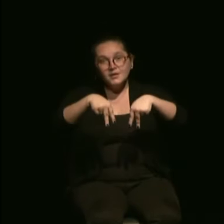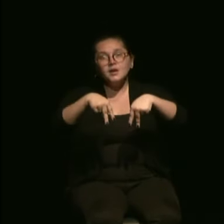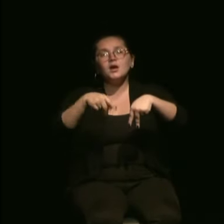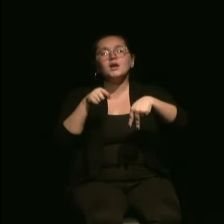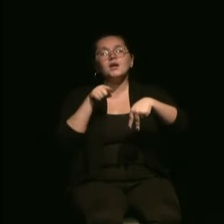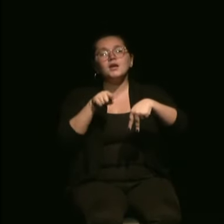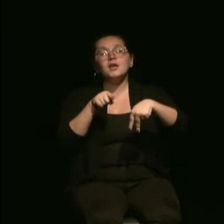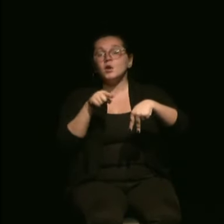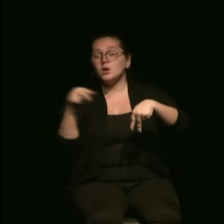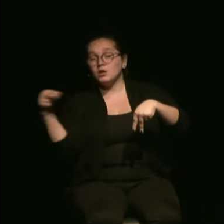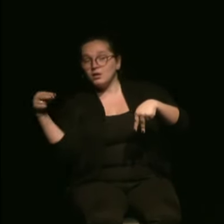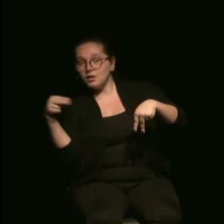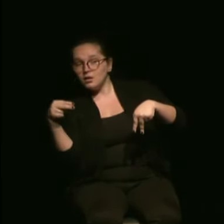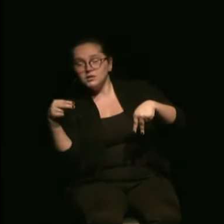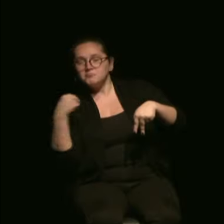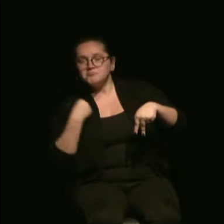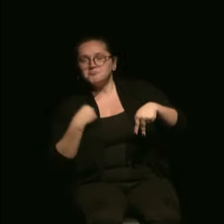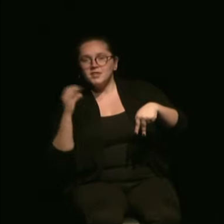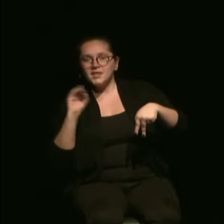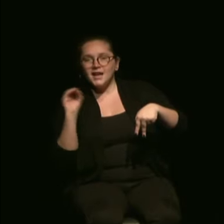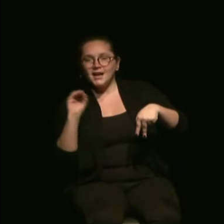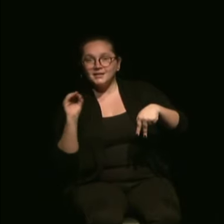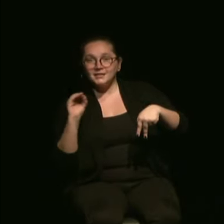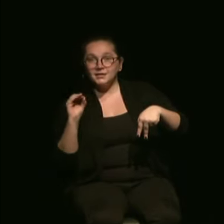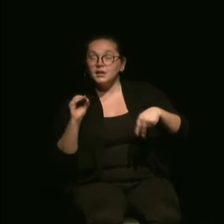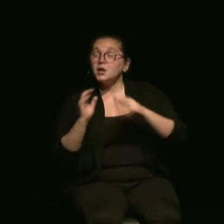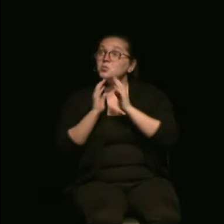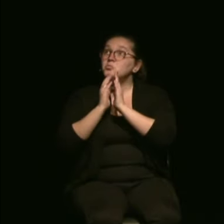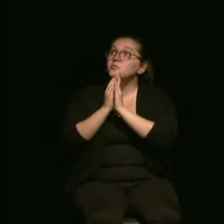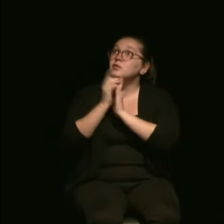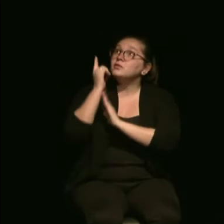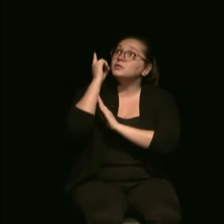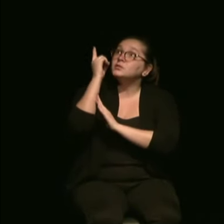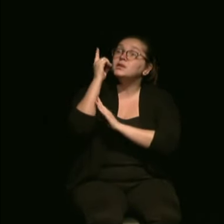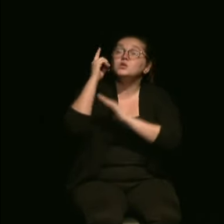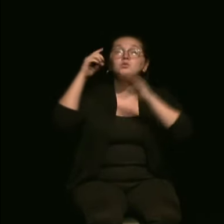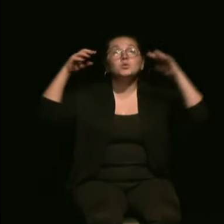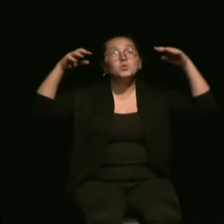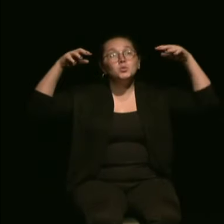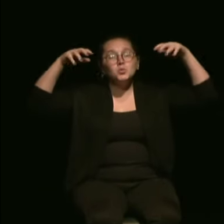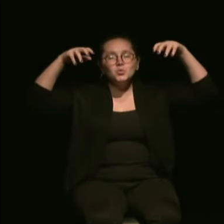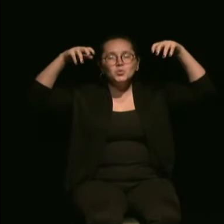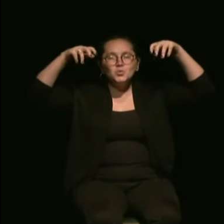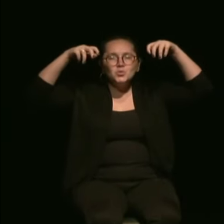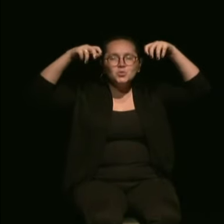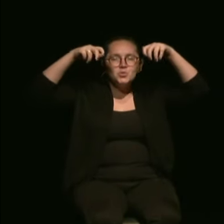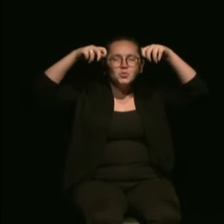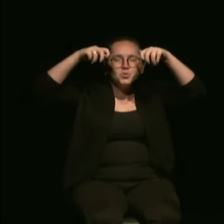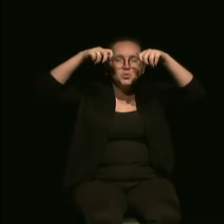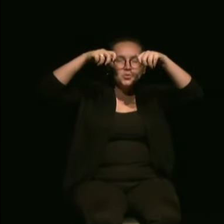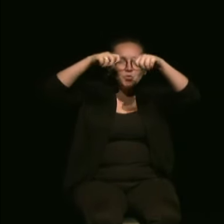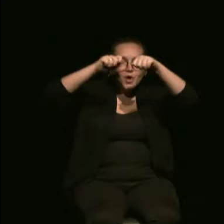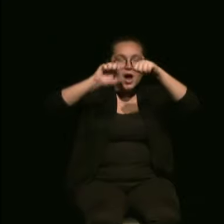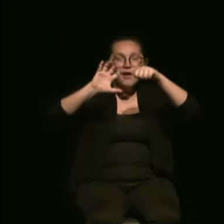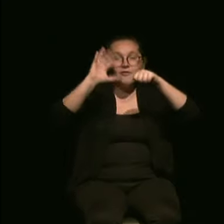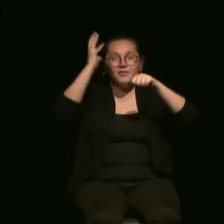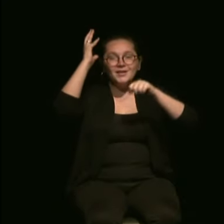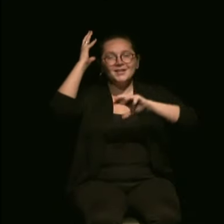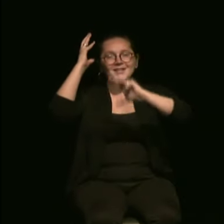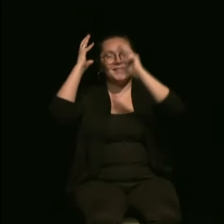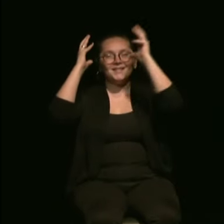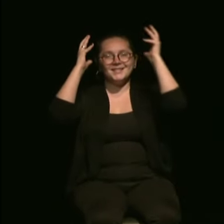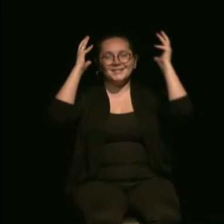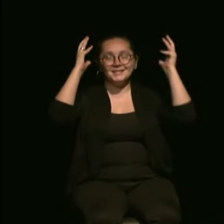não esteja. Deus queira que à noite, na hora da festa,